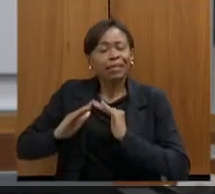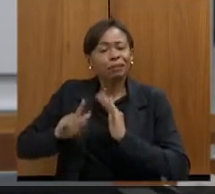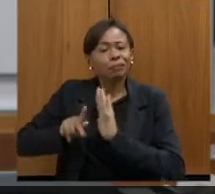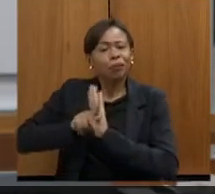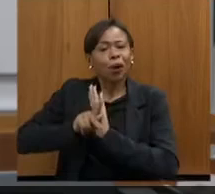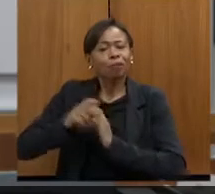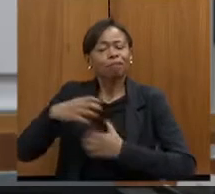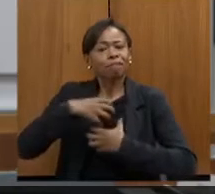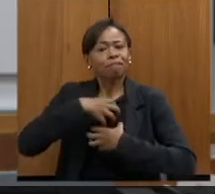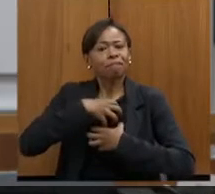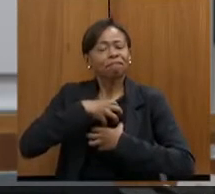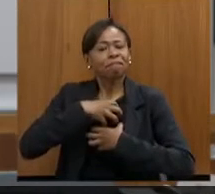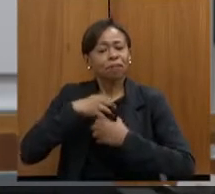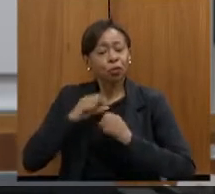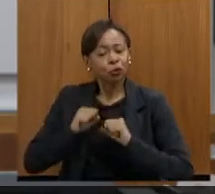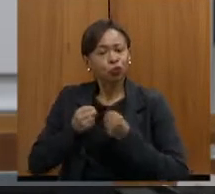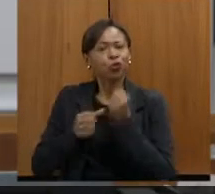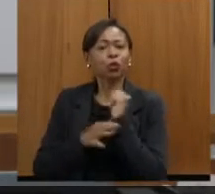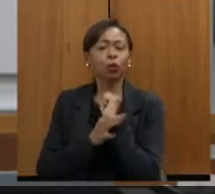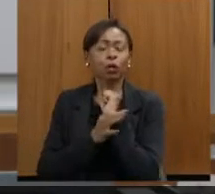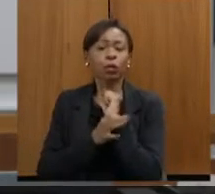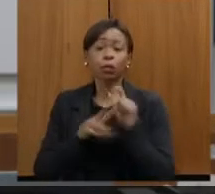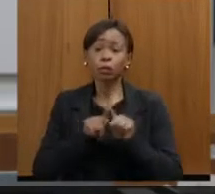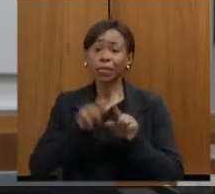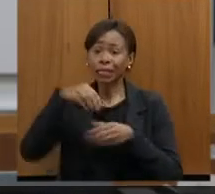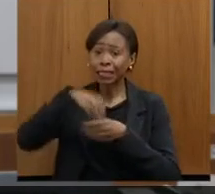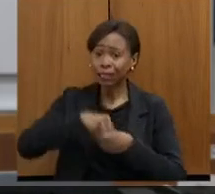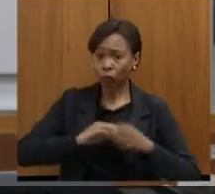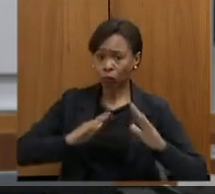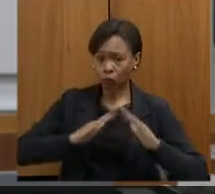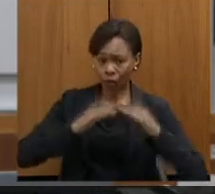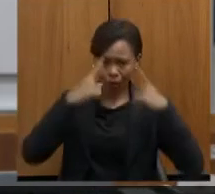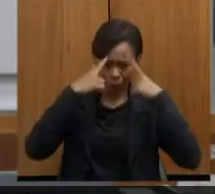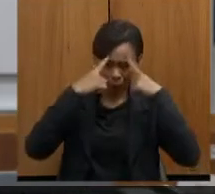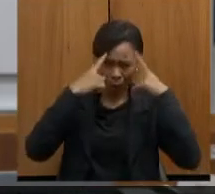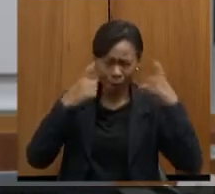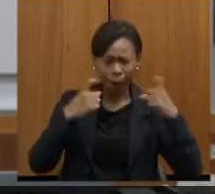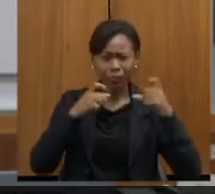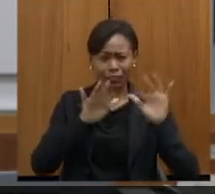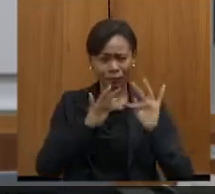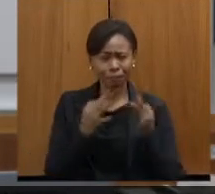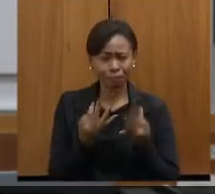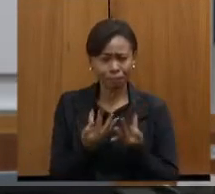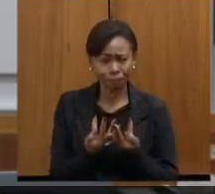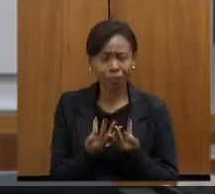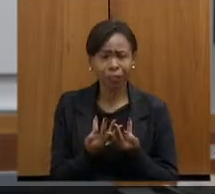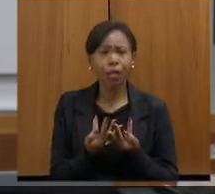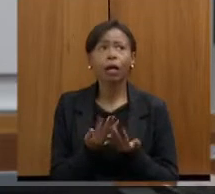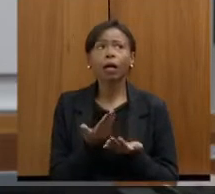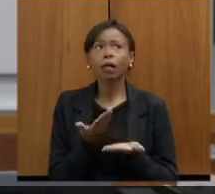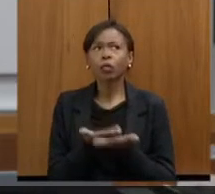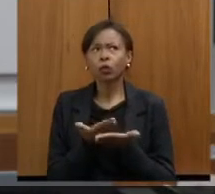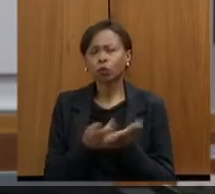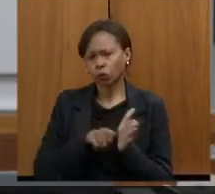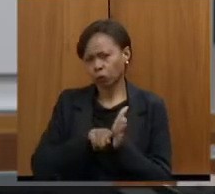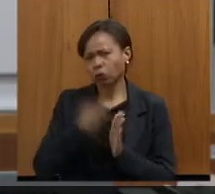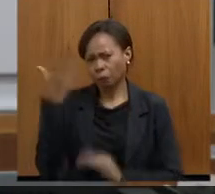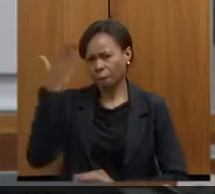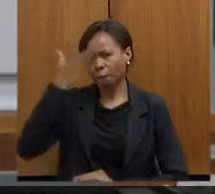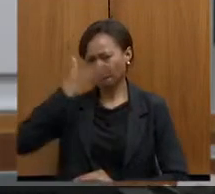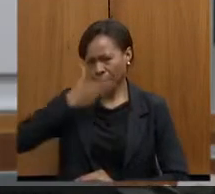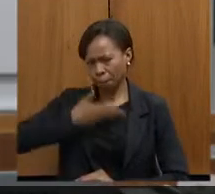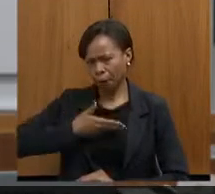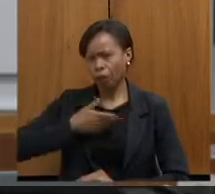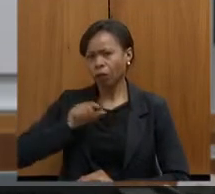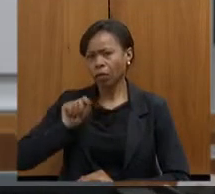violência doméstica. Existem estudos que comprovam que assentamentos irregulares, depois de passarem por